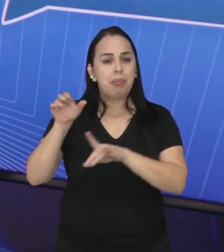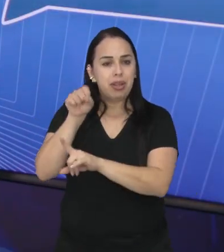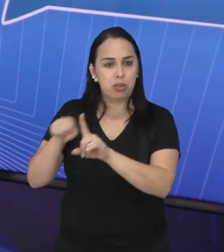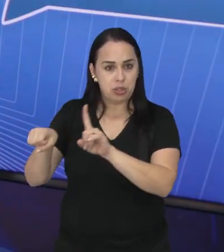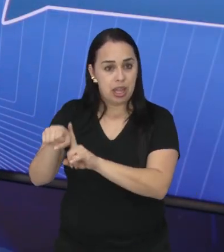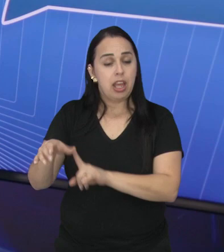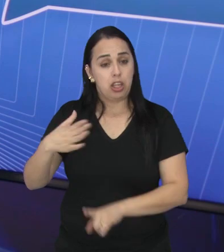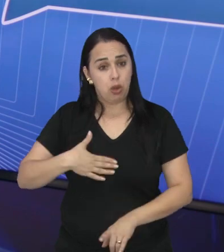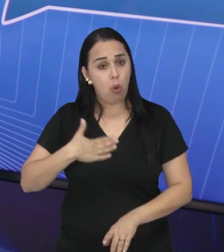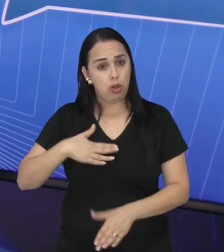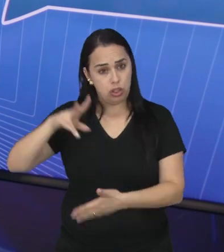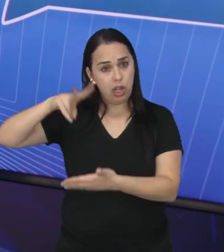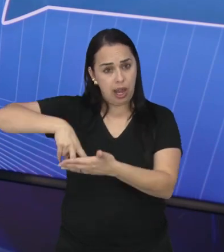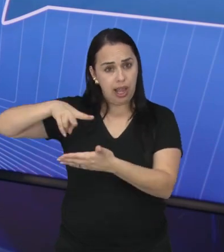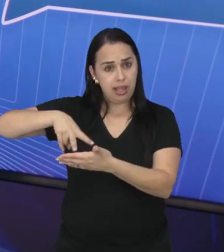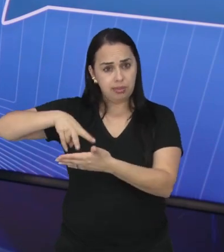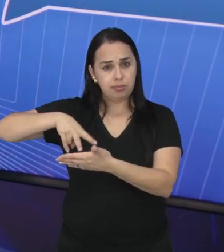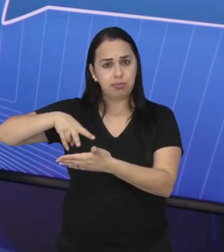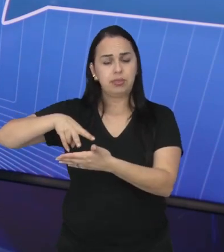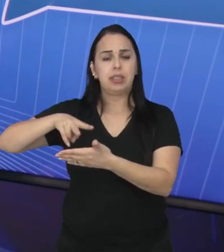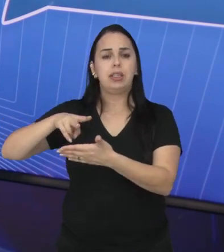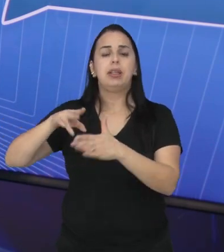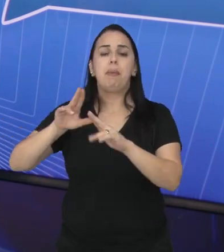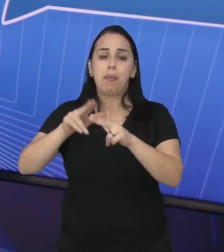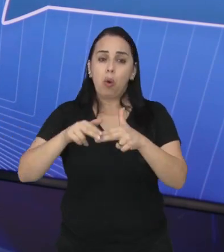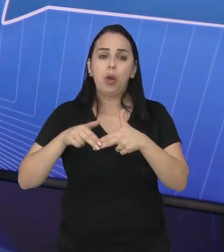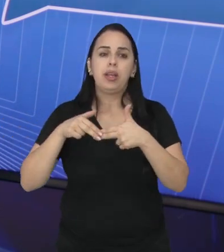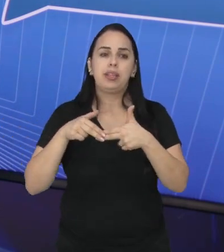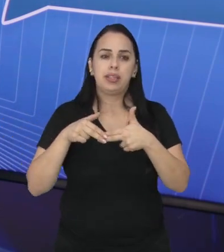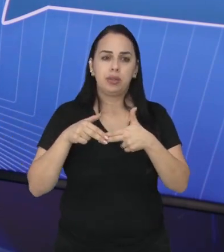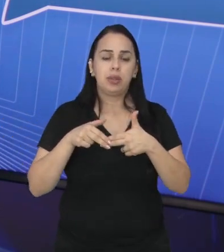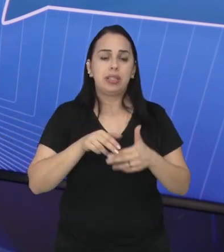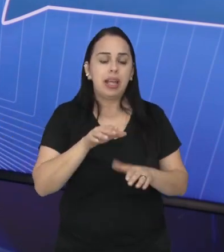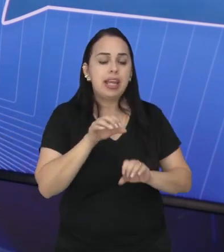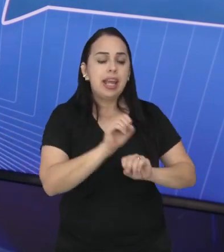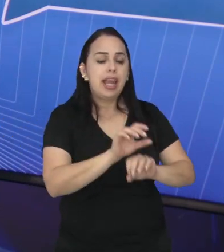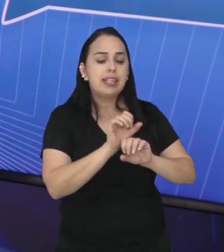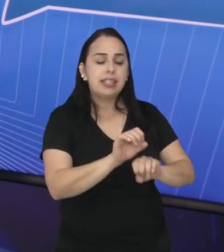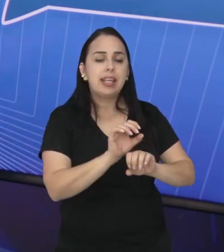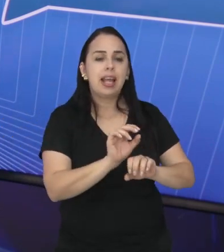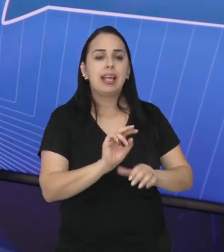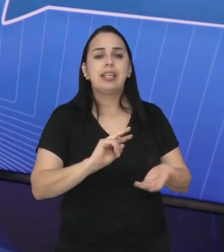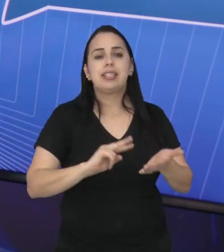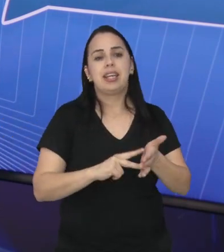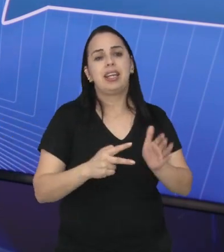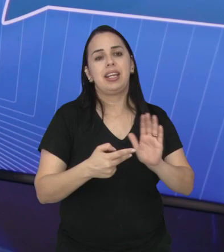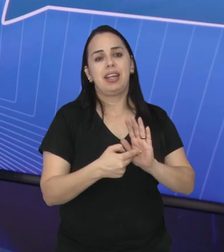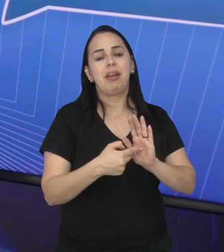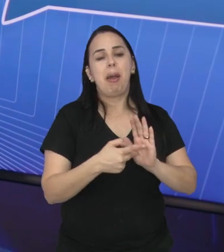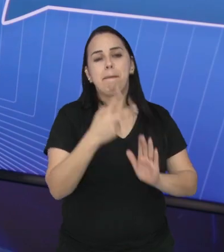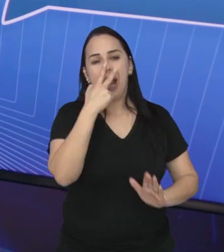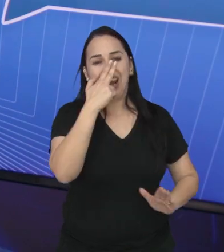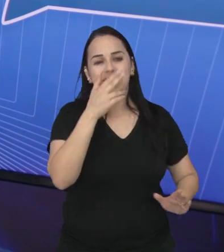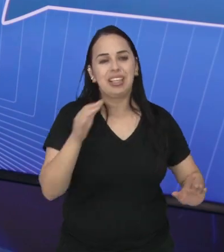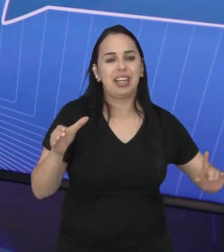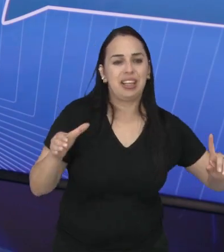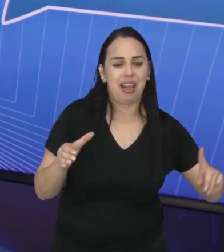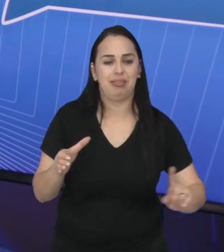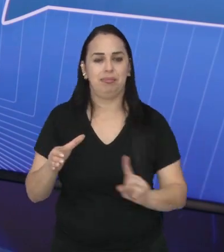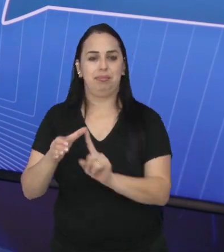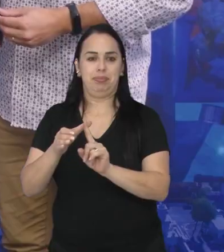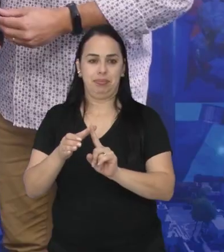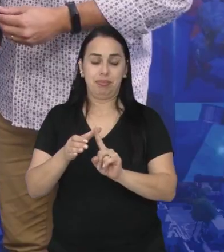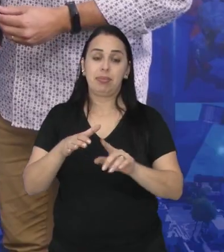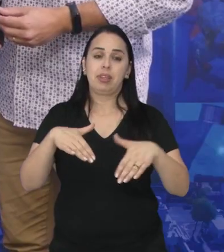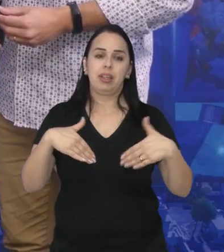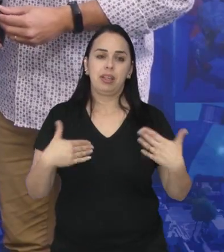numa sociedade leitora, então inserir a criança na leitura significa inserir a criança nesta